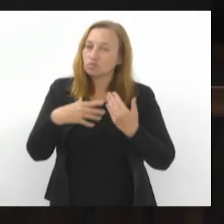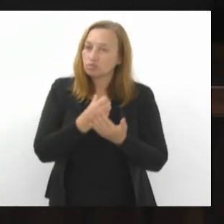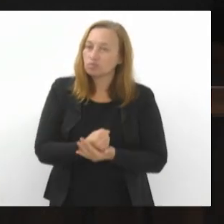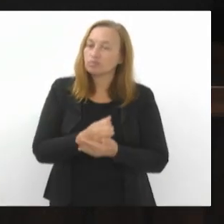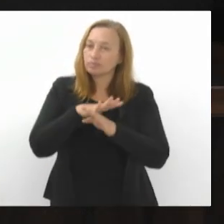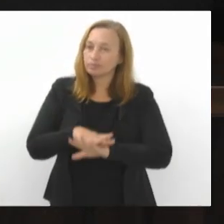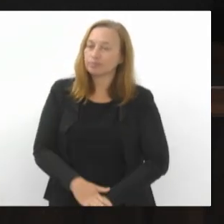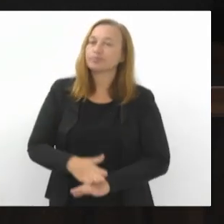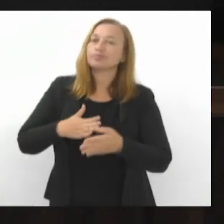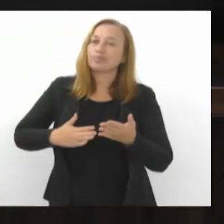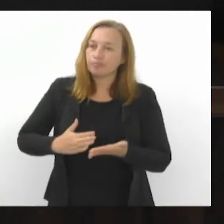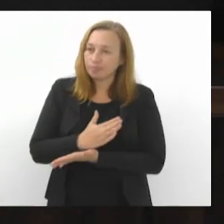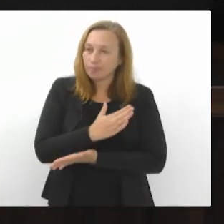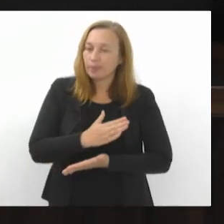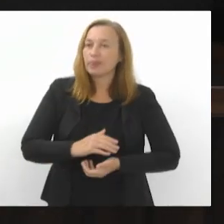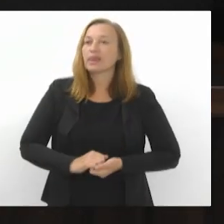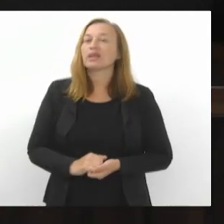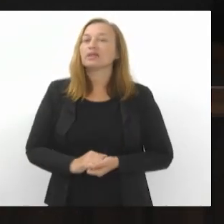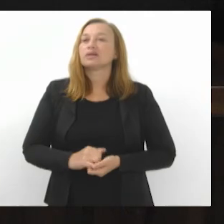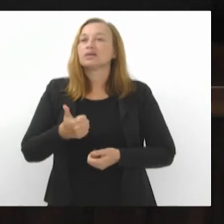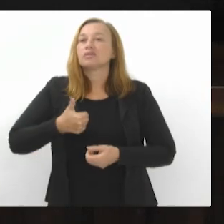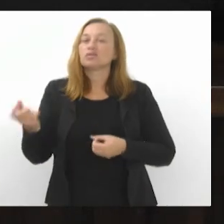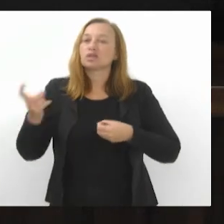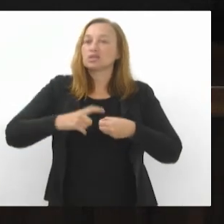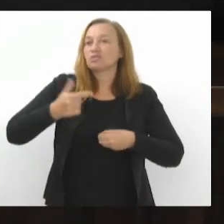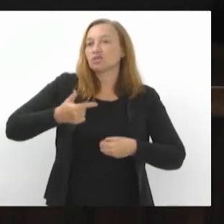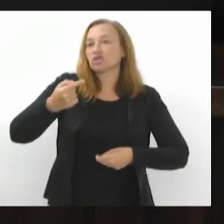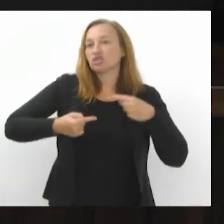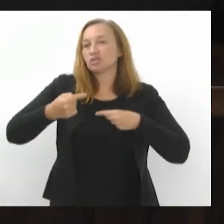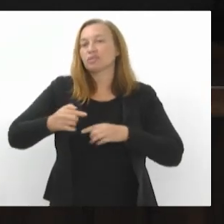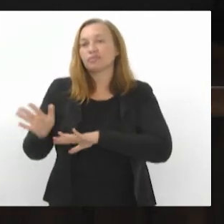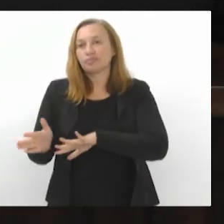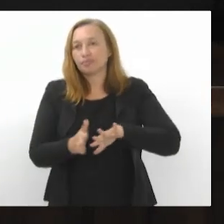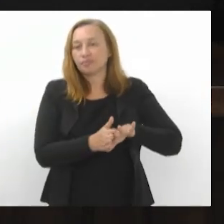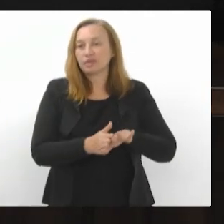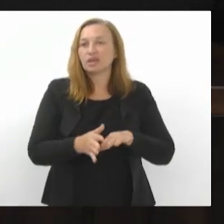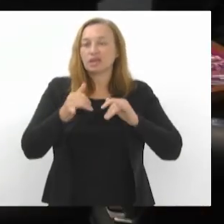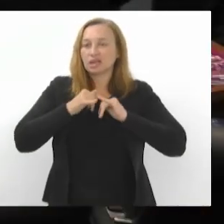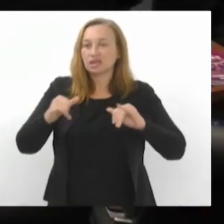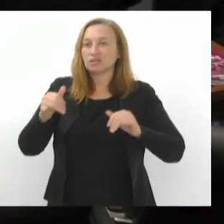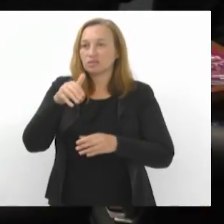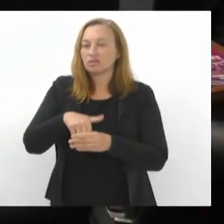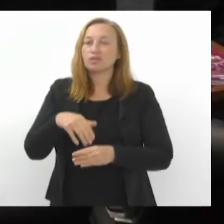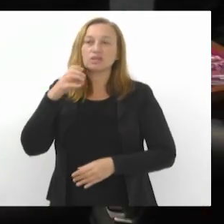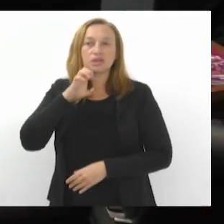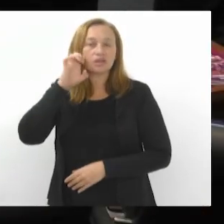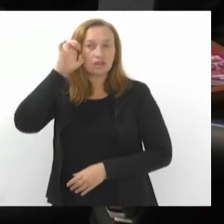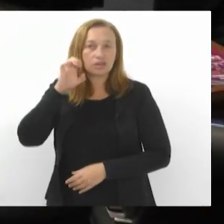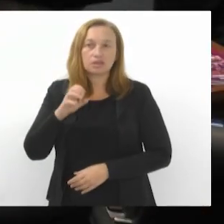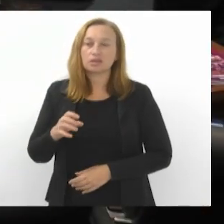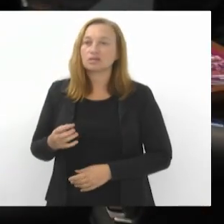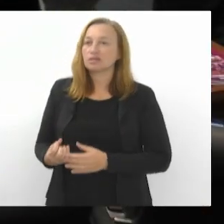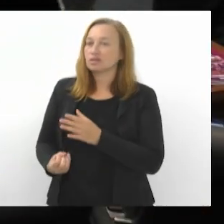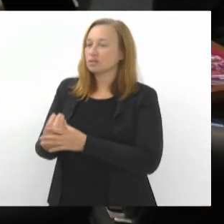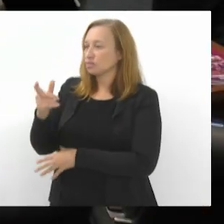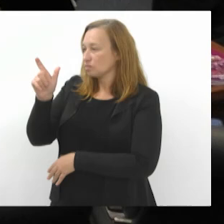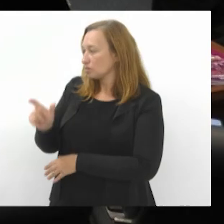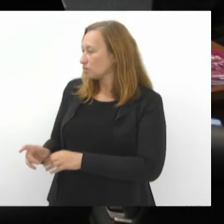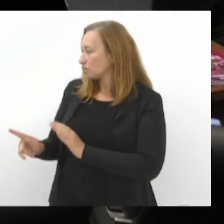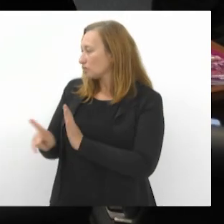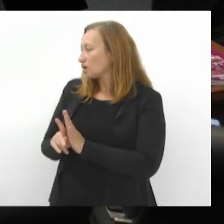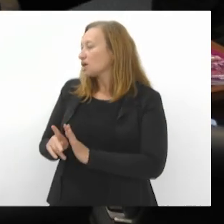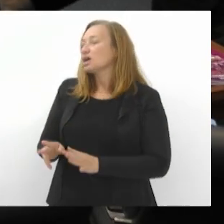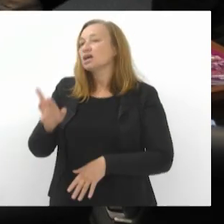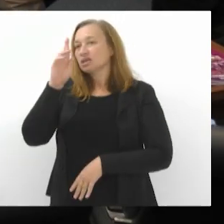os senhores que aprovam permaneçam como estão. Aprovado em primeira e retorna em segunda. Declaração deputada de voto. Érica Takimoto, autora. Presidente,